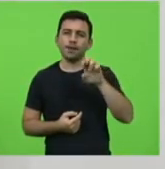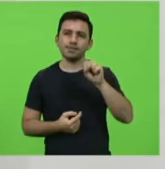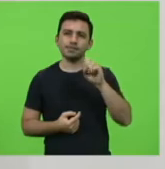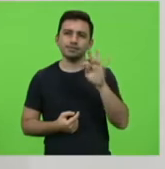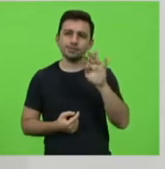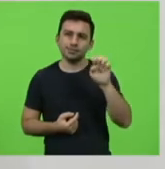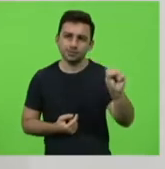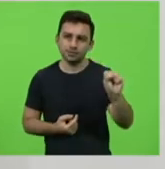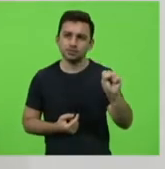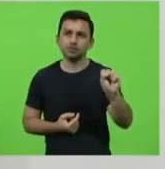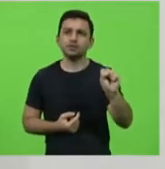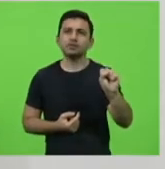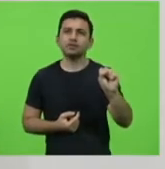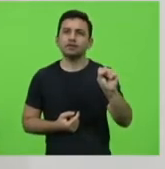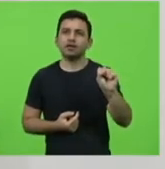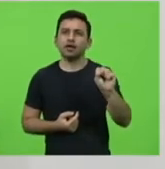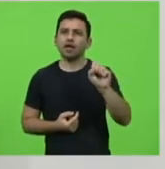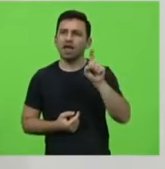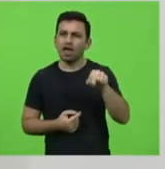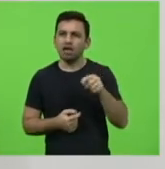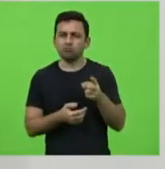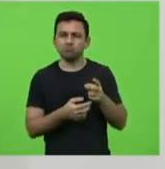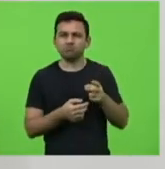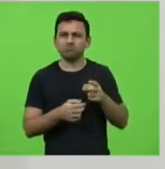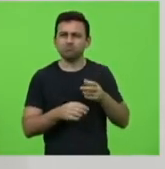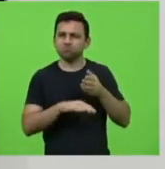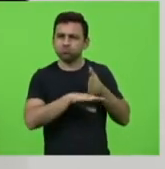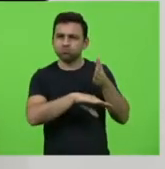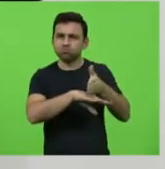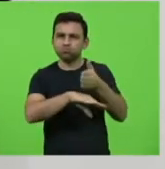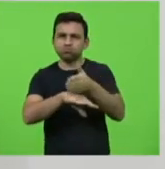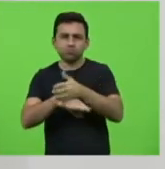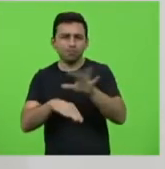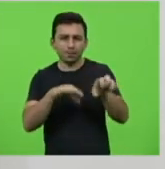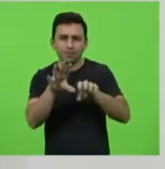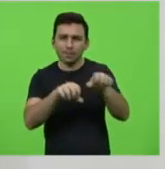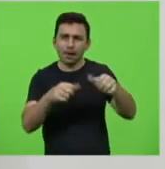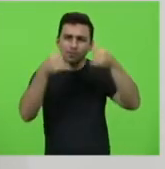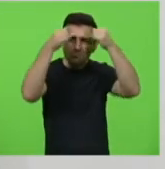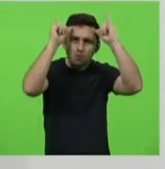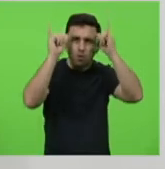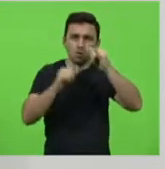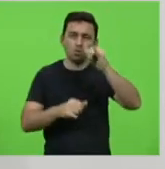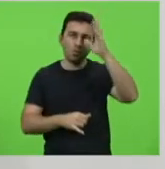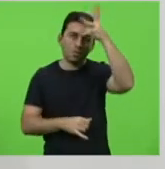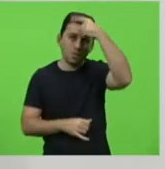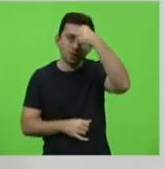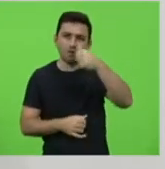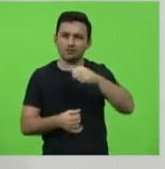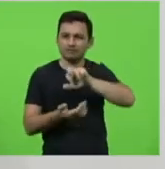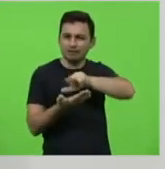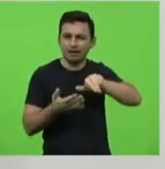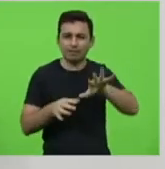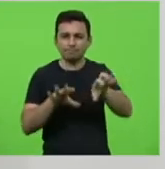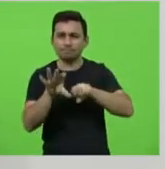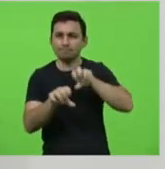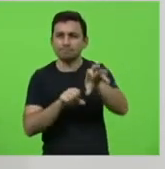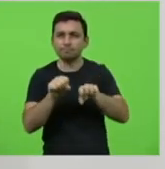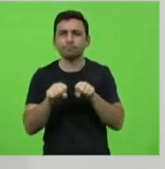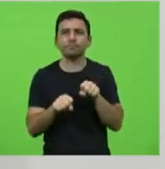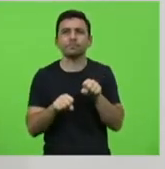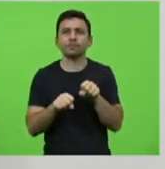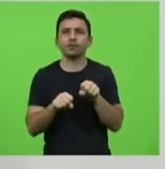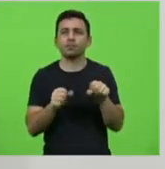Catarinense, foi arrecadando o que tinha de gado, de ovelha, de frango, de plantações,